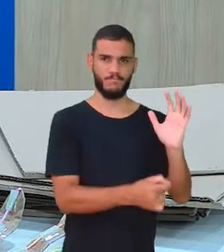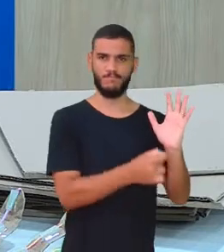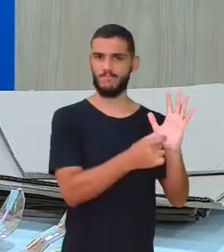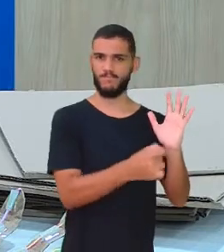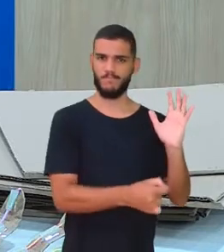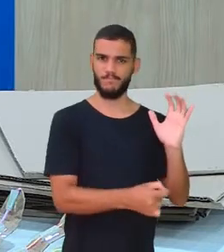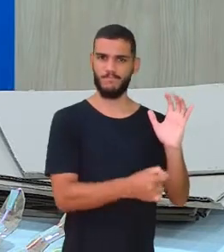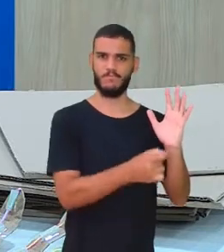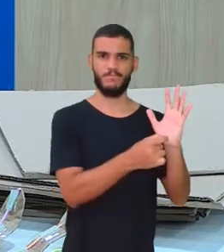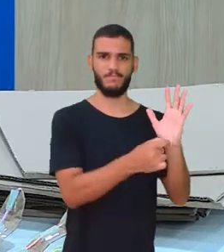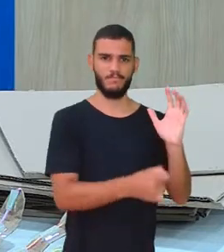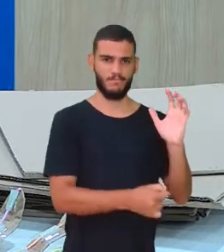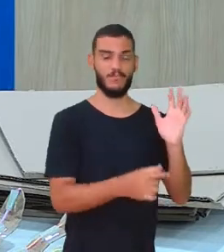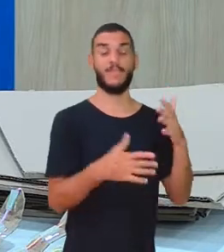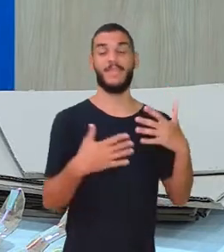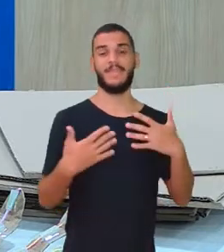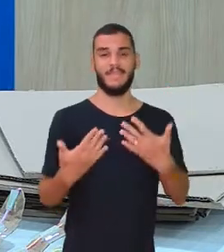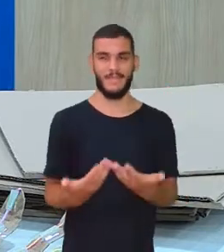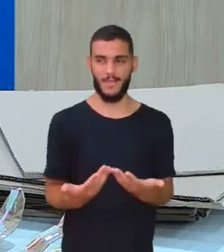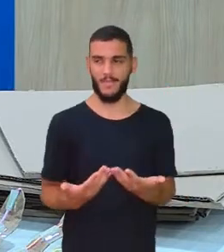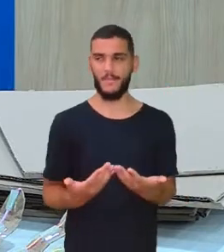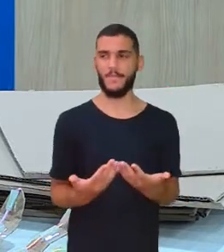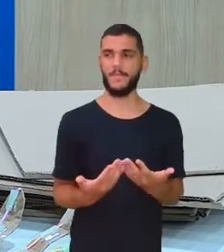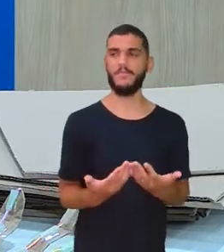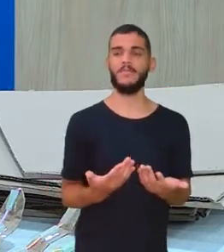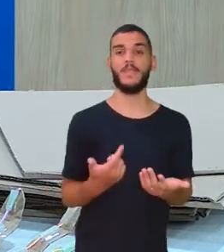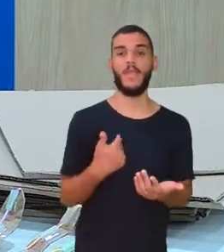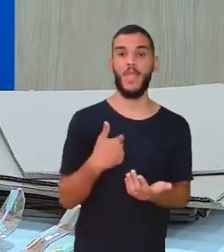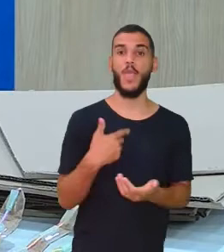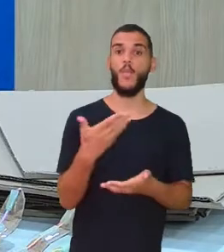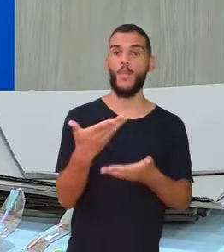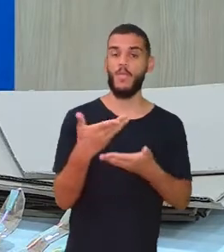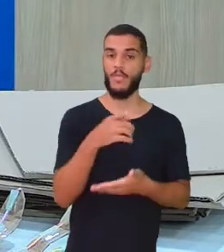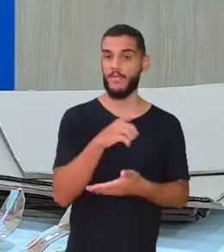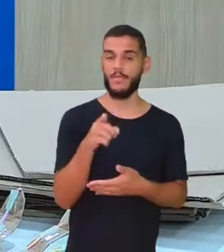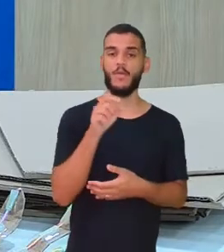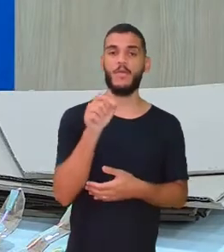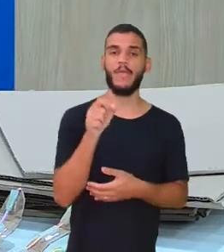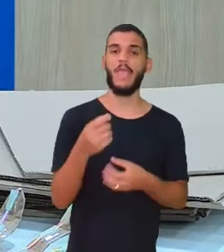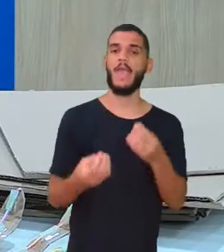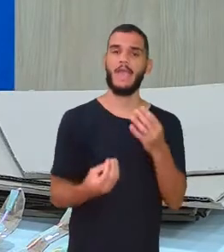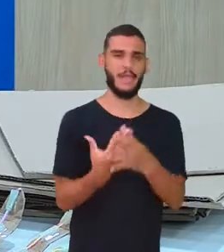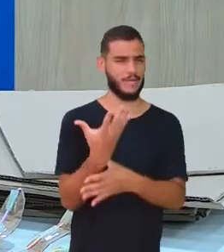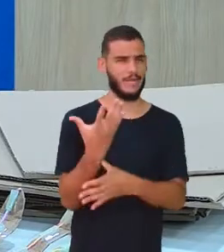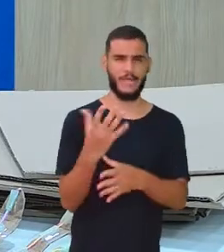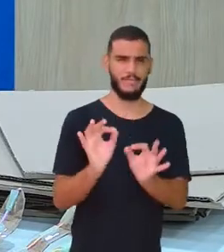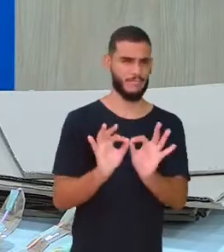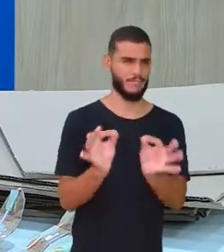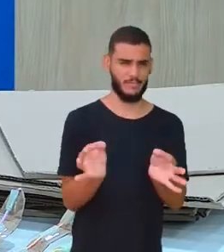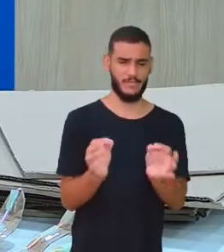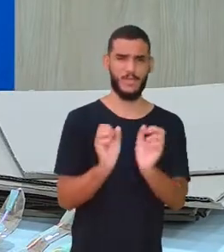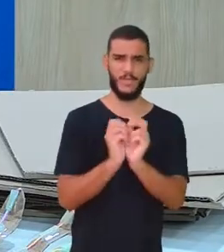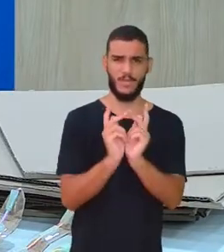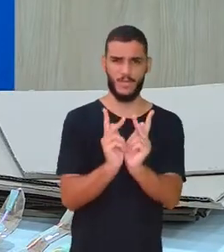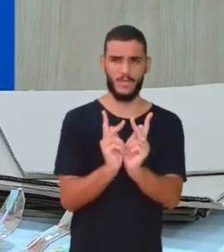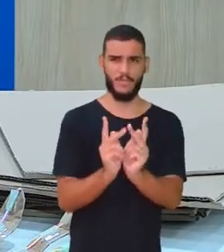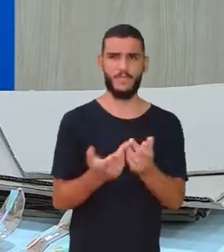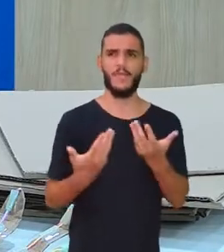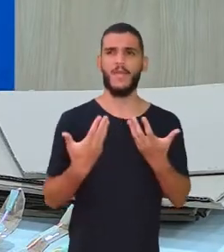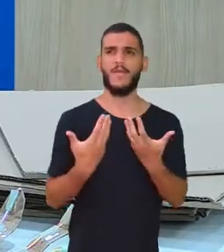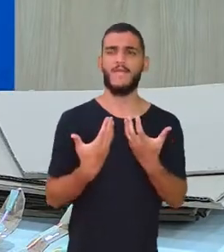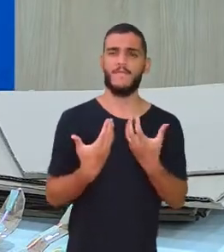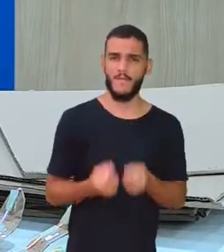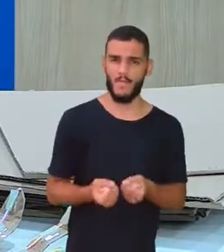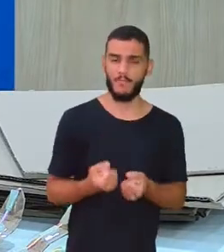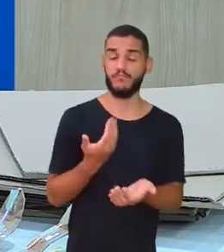ó. Então, nesse caso, eu estou convidando vocês a fazerem, ok? Vamos ver se com